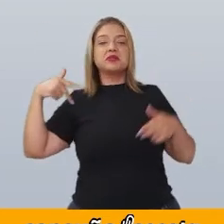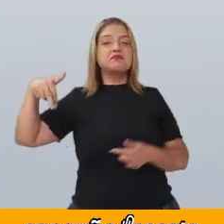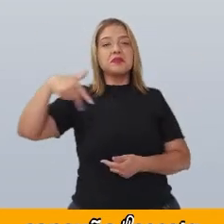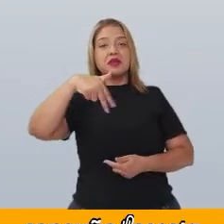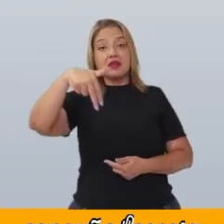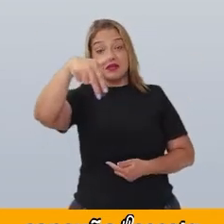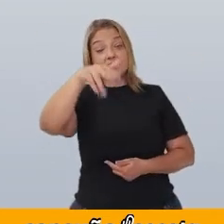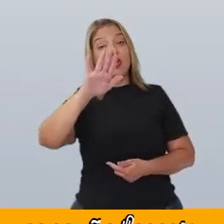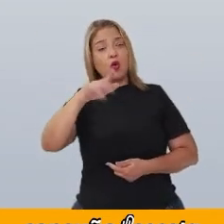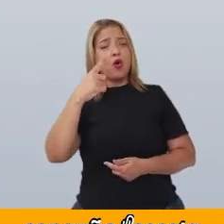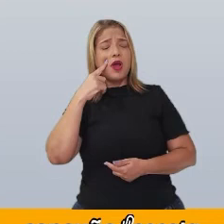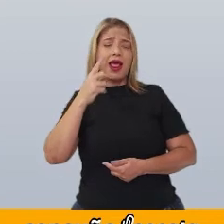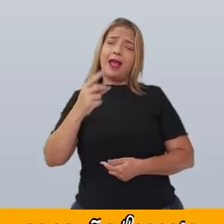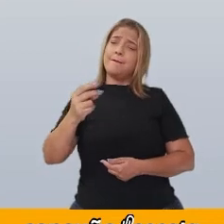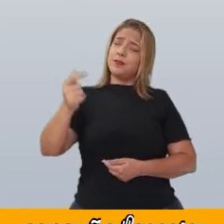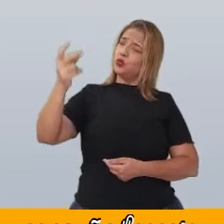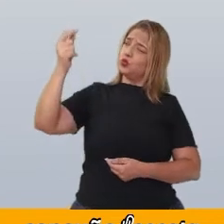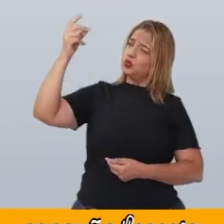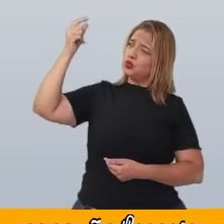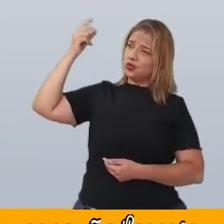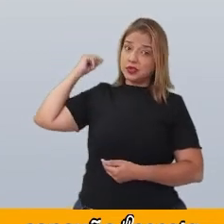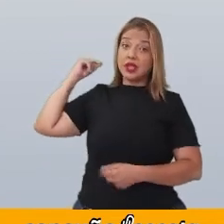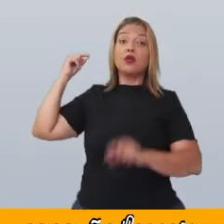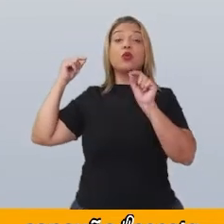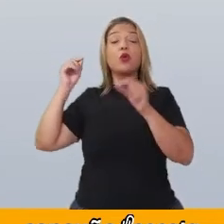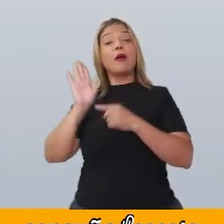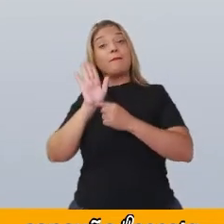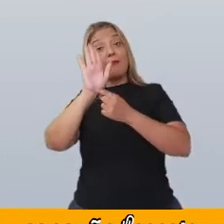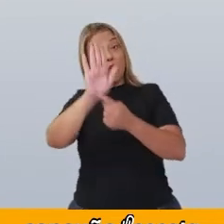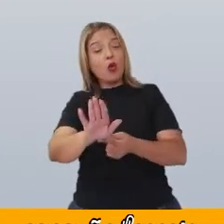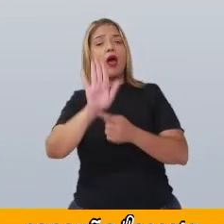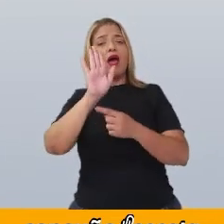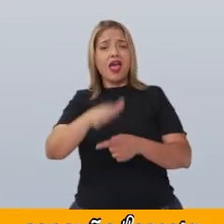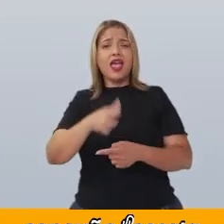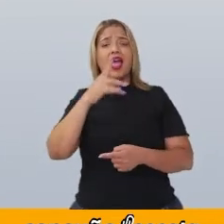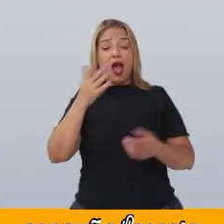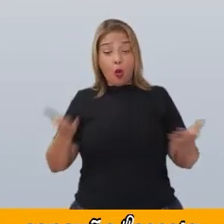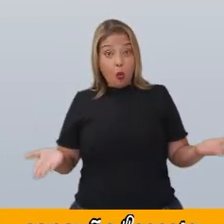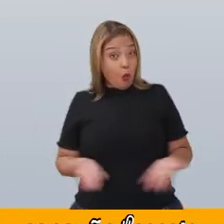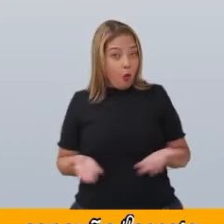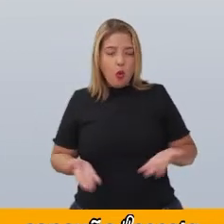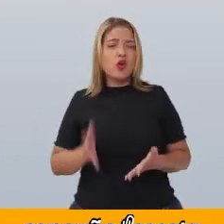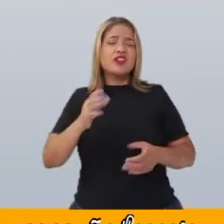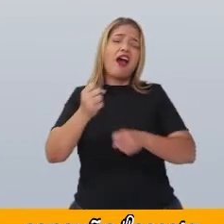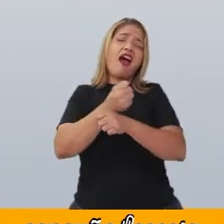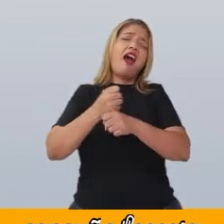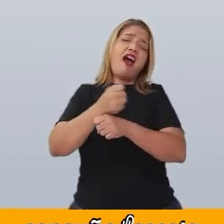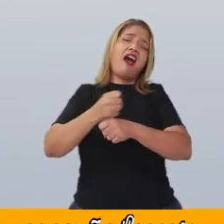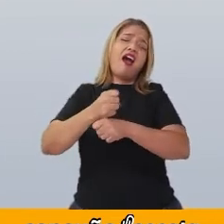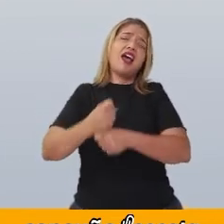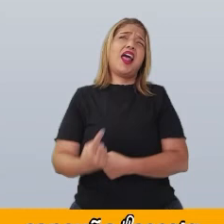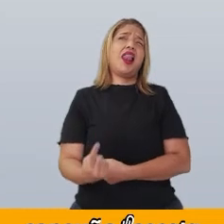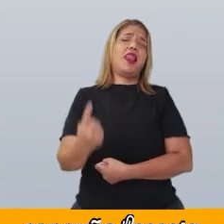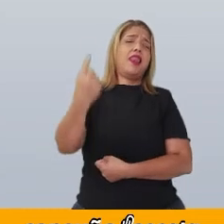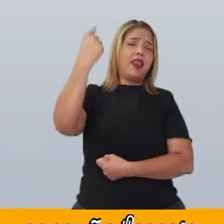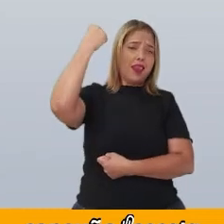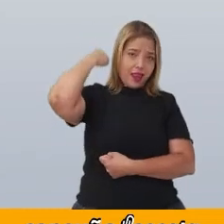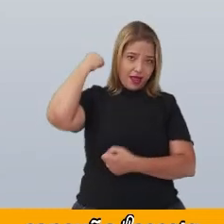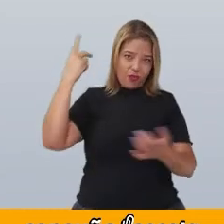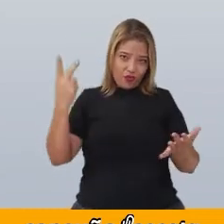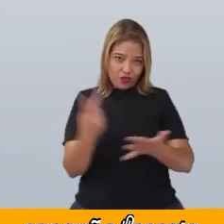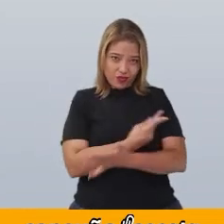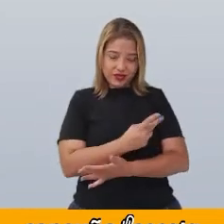a história está sendo contada em um tempo muito distante do nosso que estamos lendo o texto. Próximo